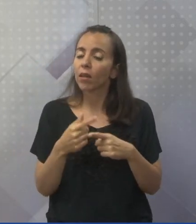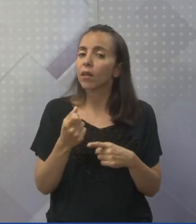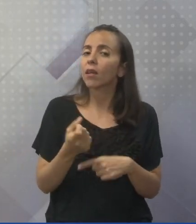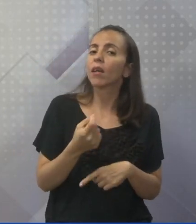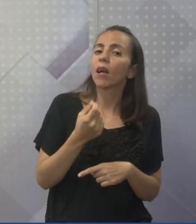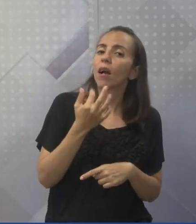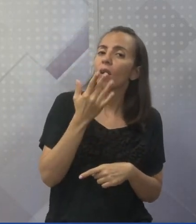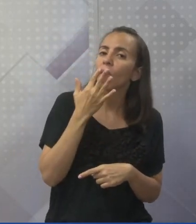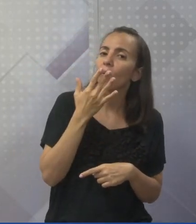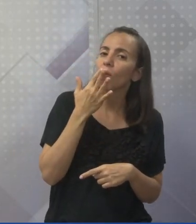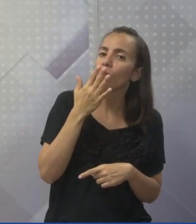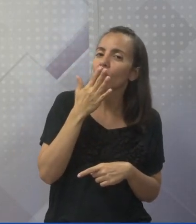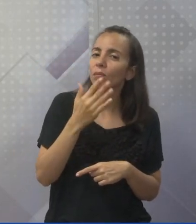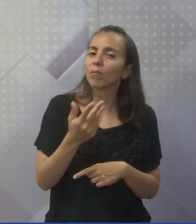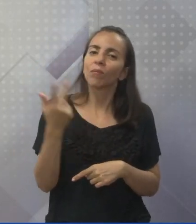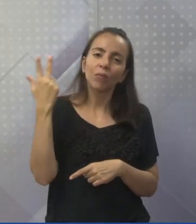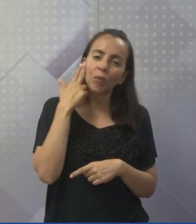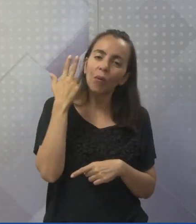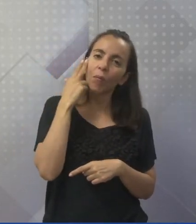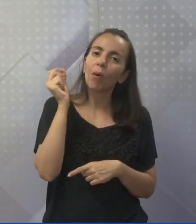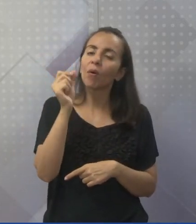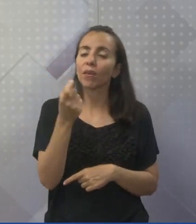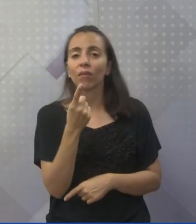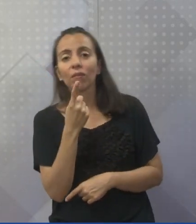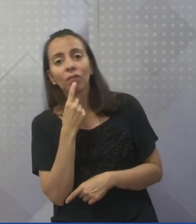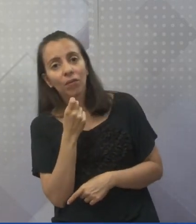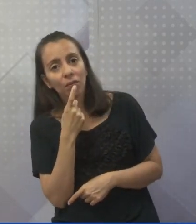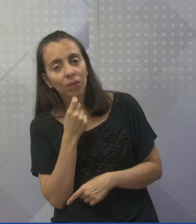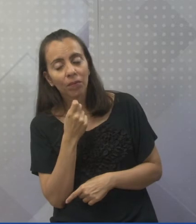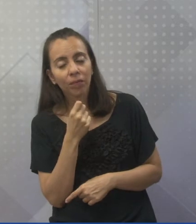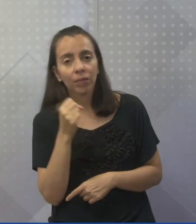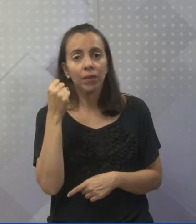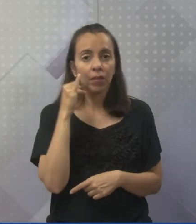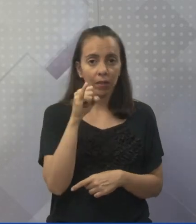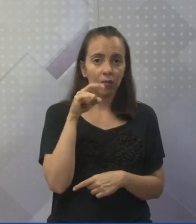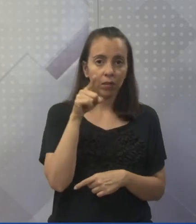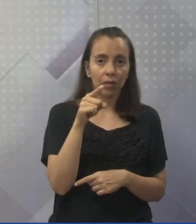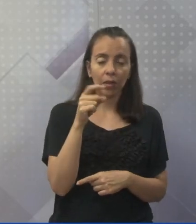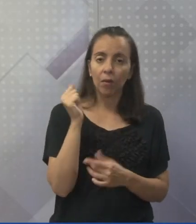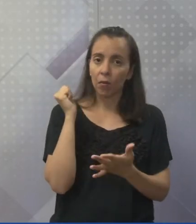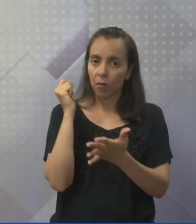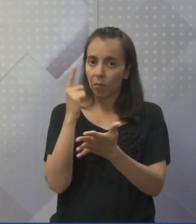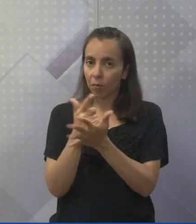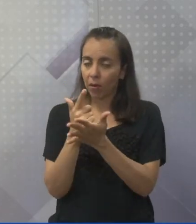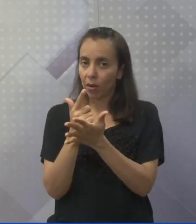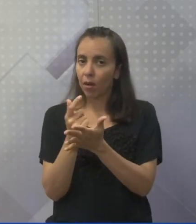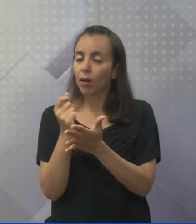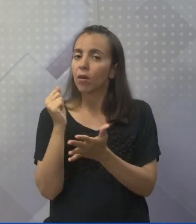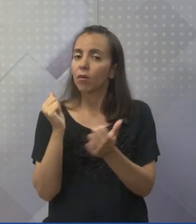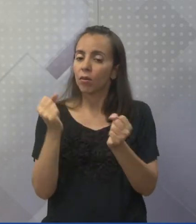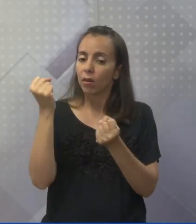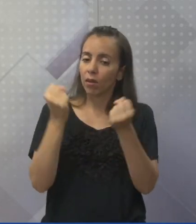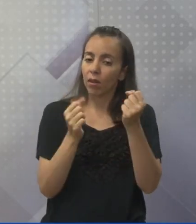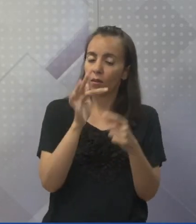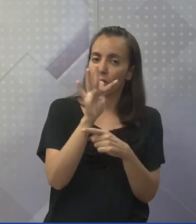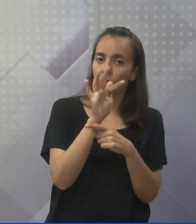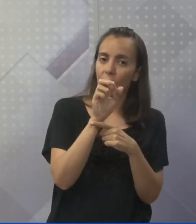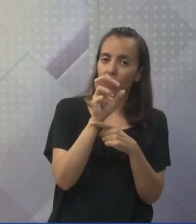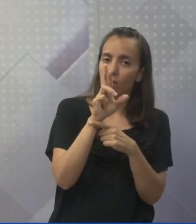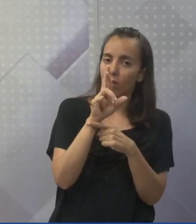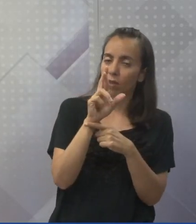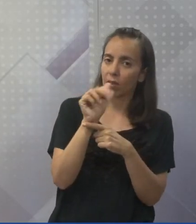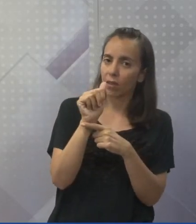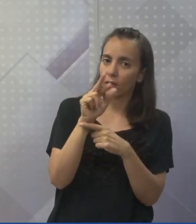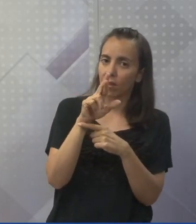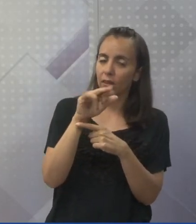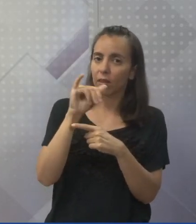é a cor tradicional. Se você quiser comprar uma Ferrari de uma cor diferente, você terá que pagar um pouco mais,